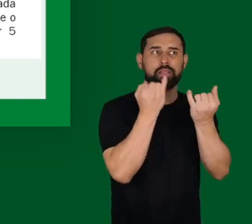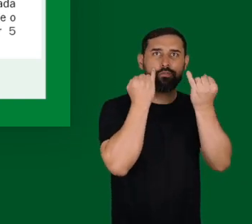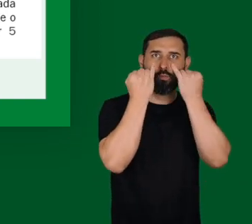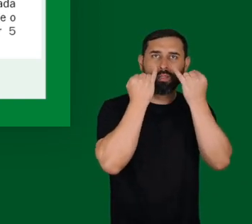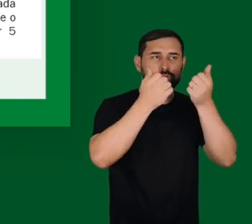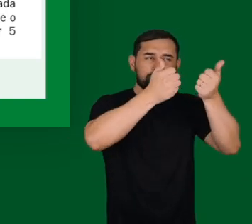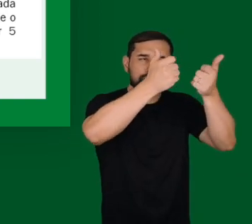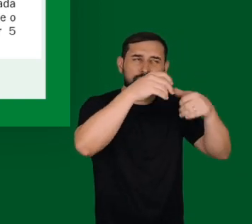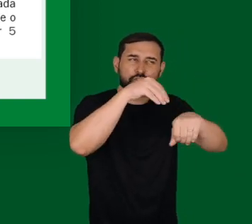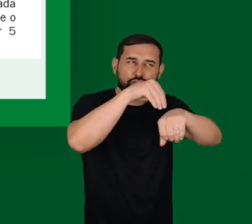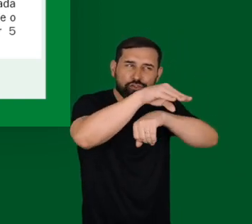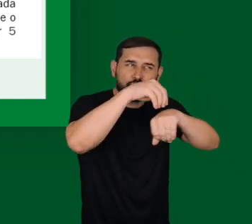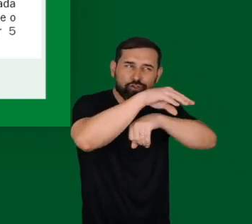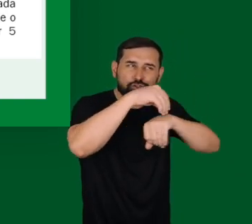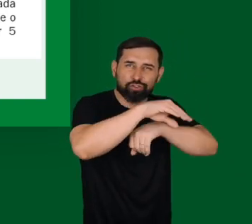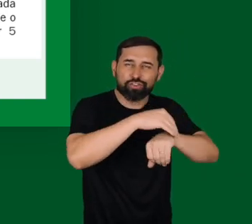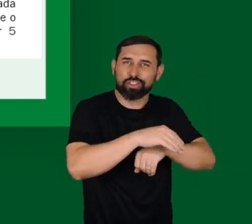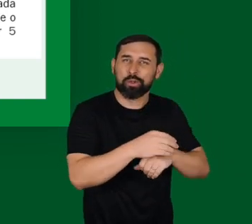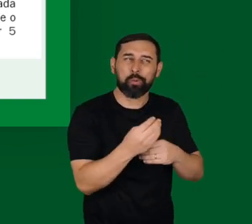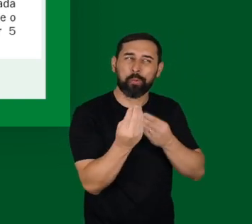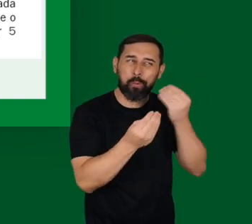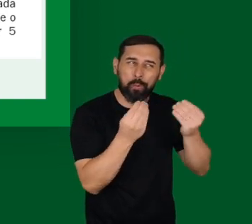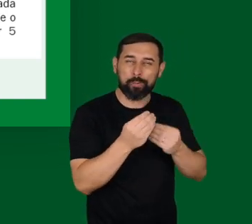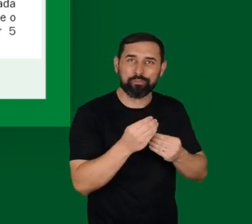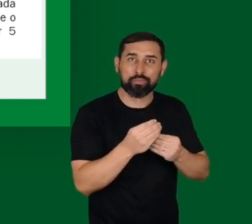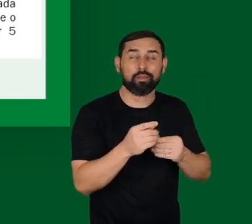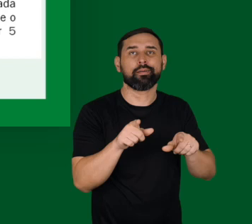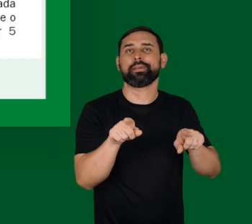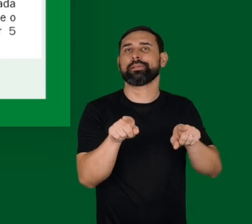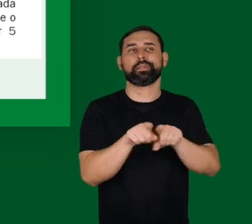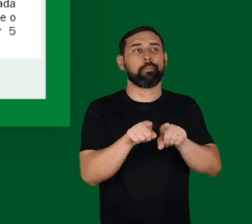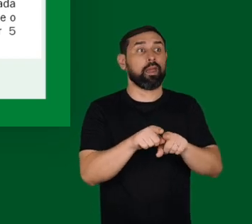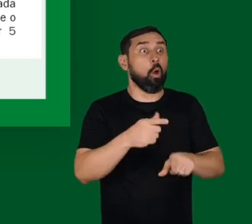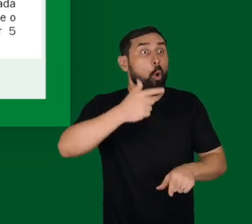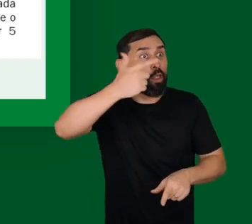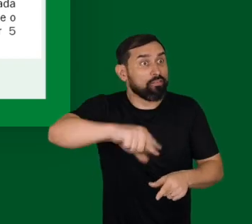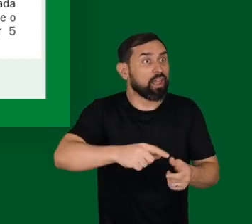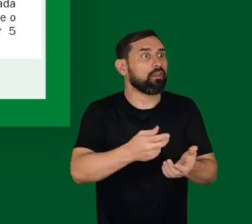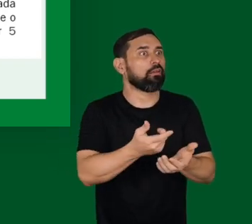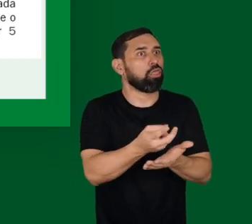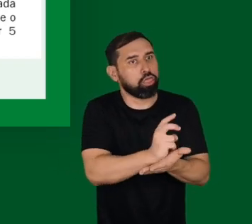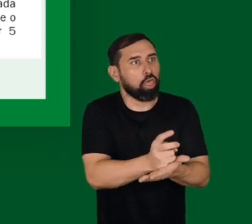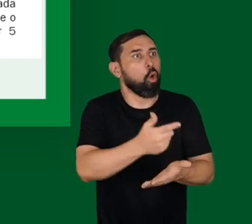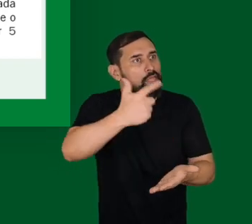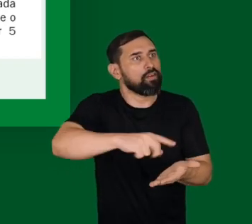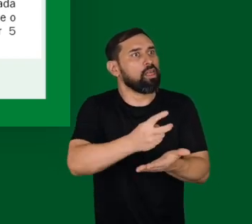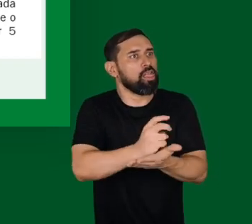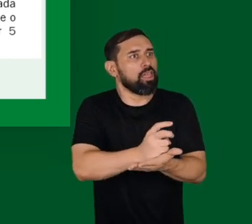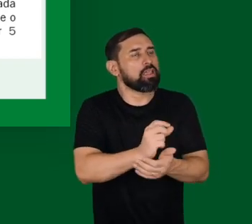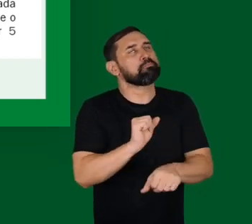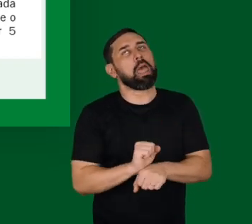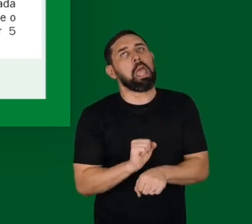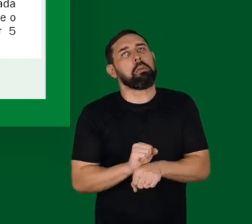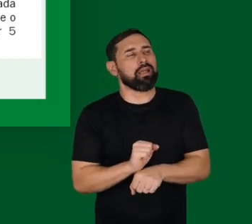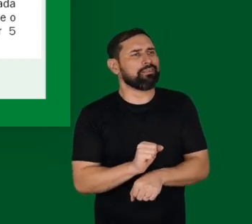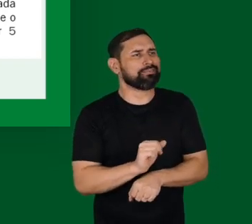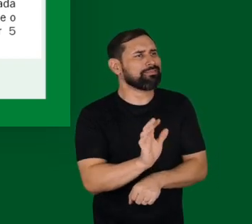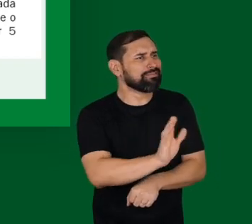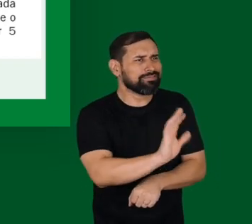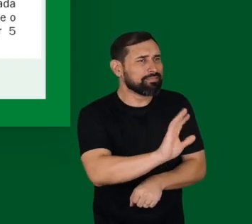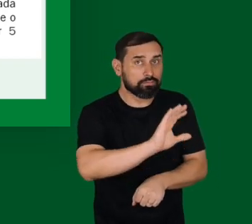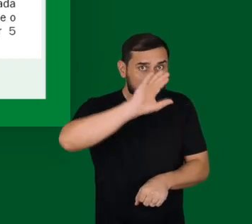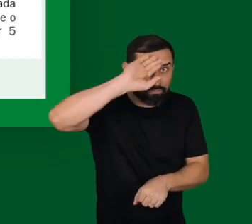levar a criança e orientar a família para que ela leve a criança para o serviço de emergência, né, também